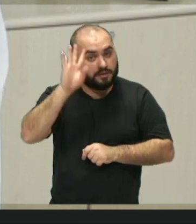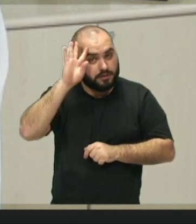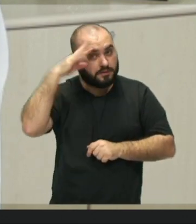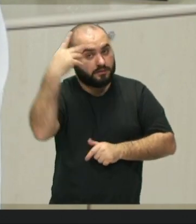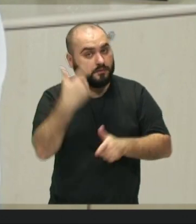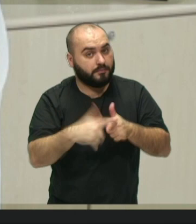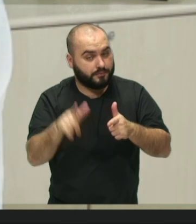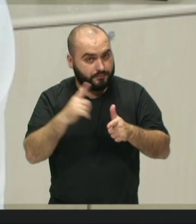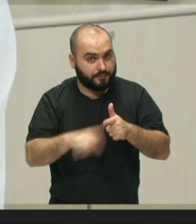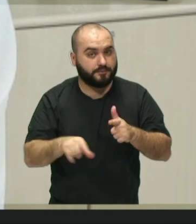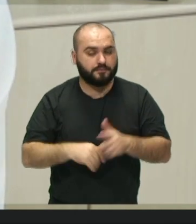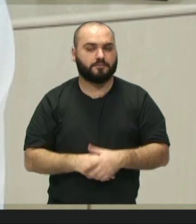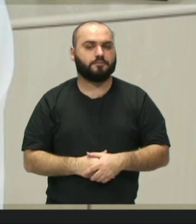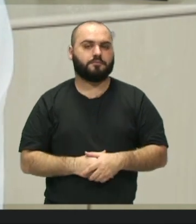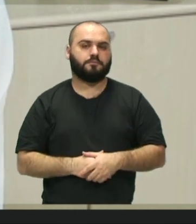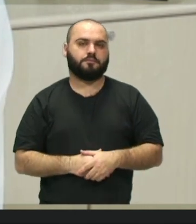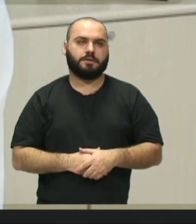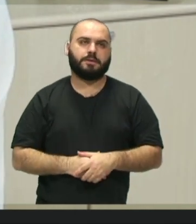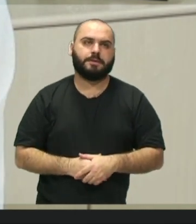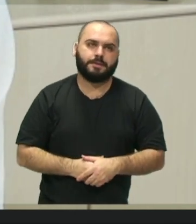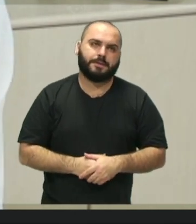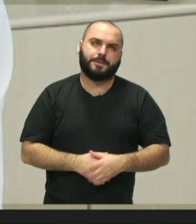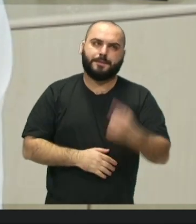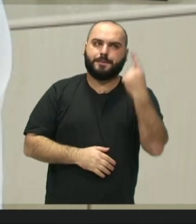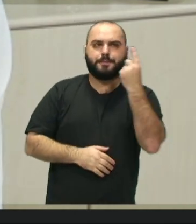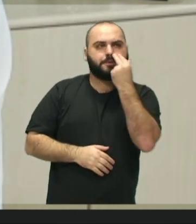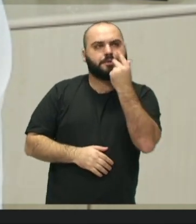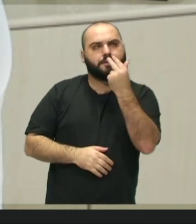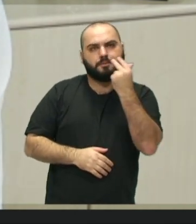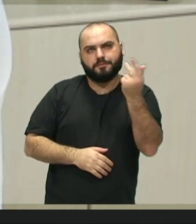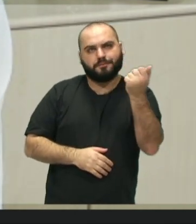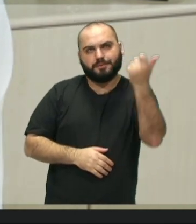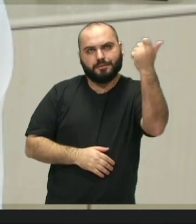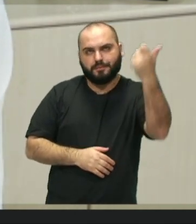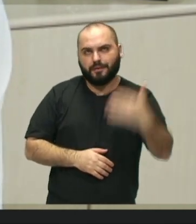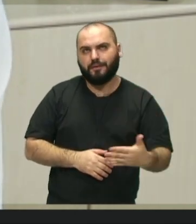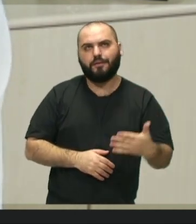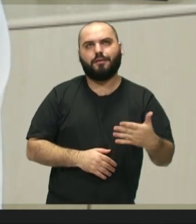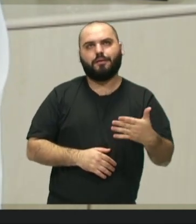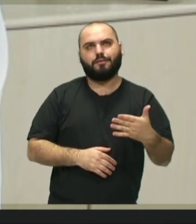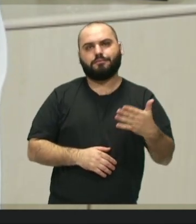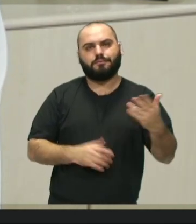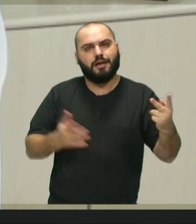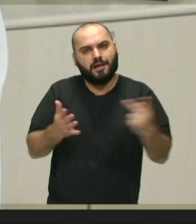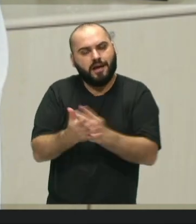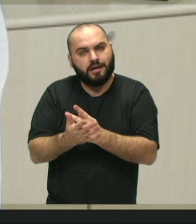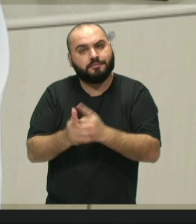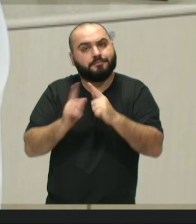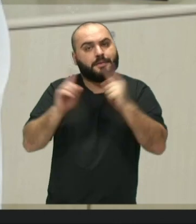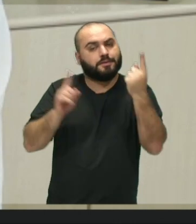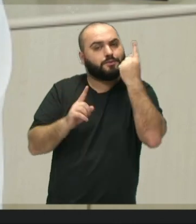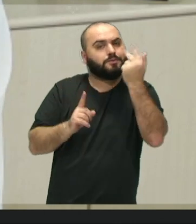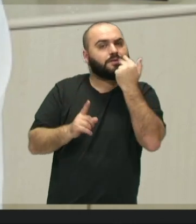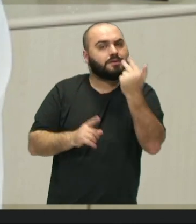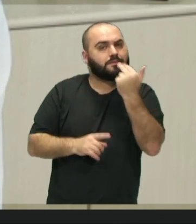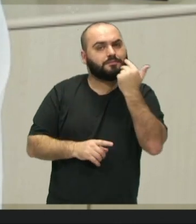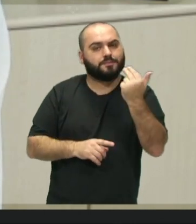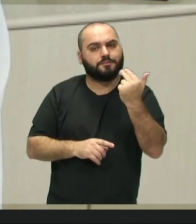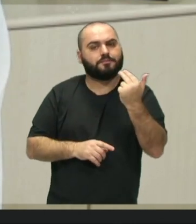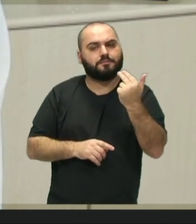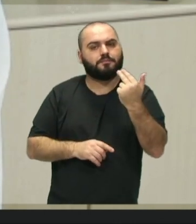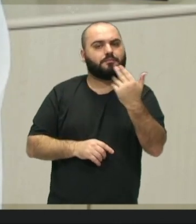continuasse sendo prestado, ainda que de uma forma talvez, eu não posso dizer inadequada, mas de uma forma mais deficitária, mas